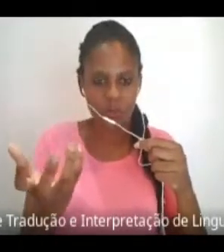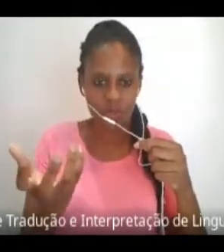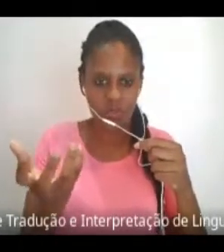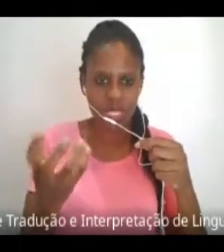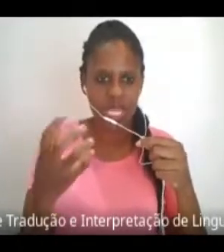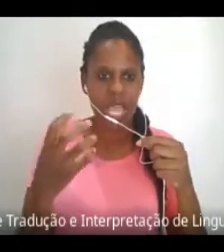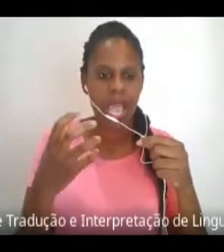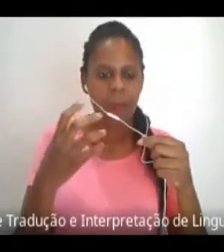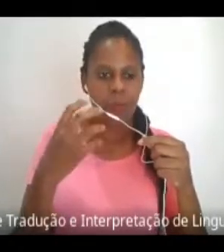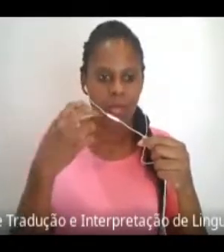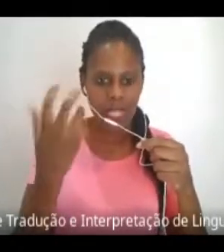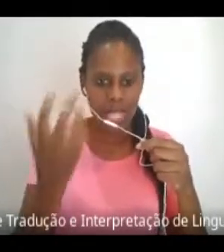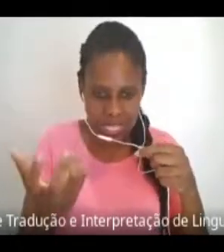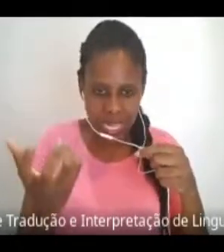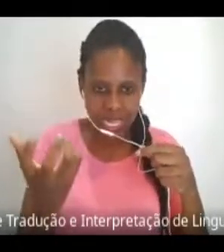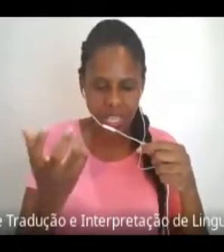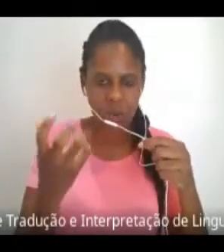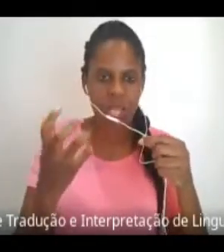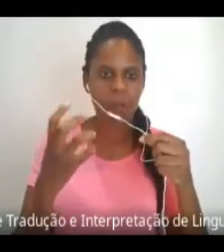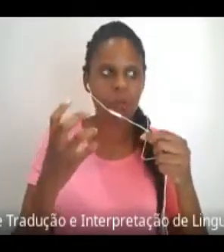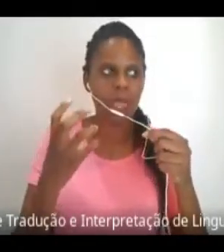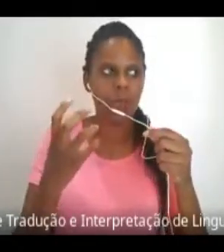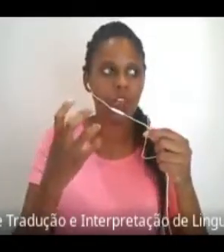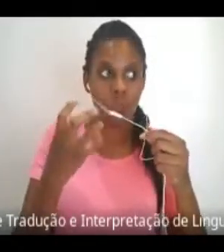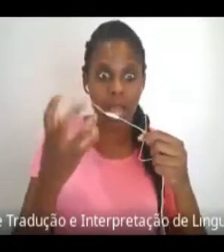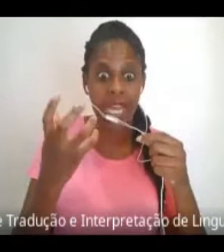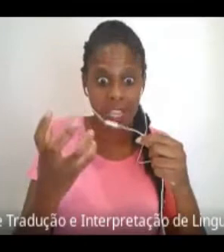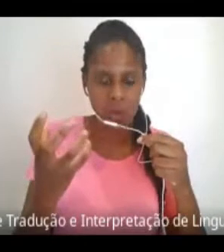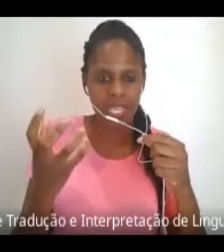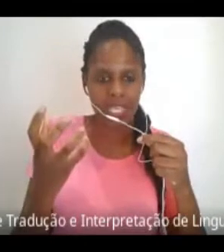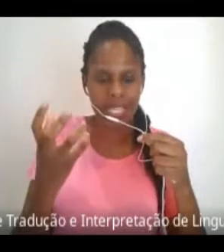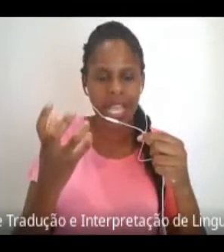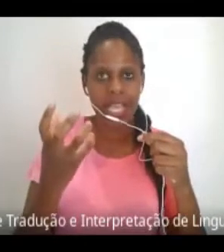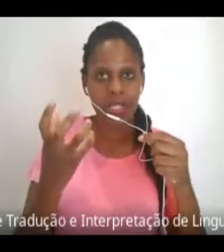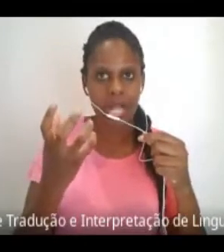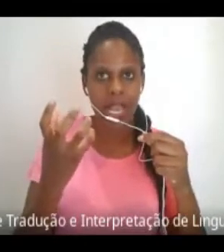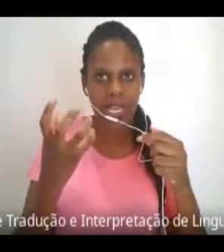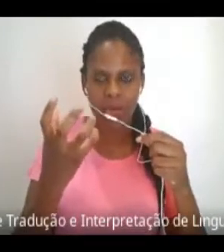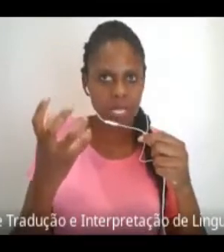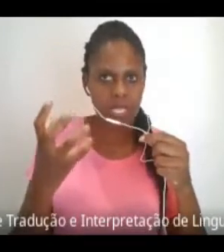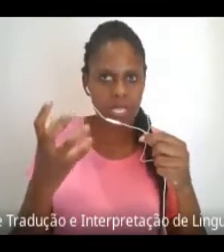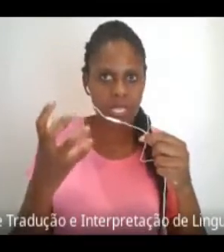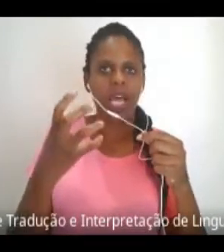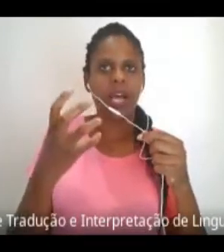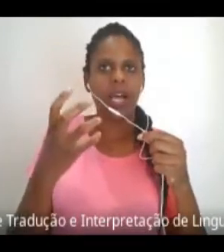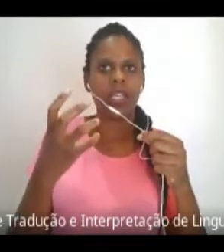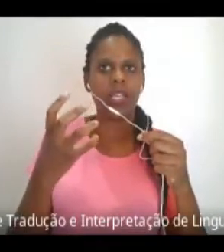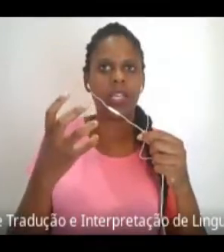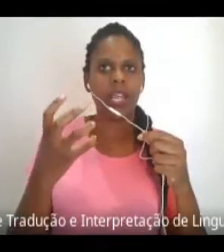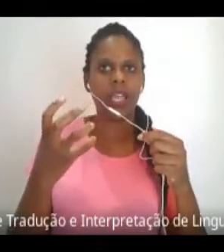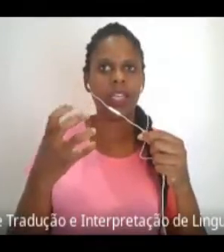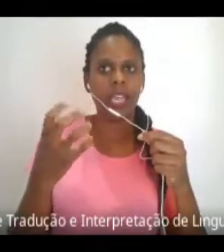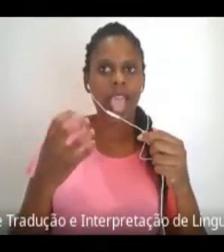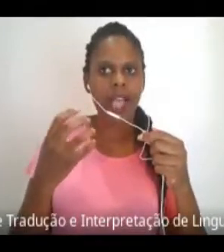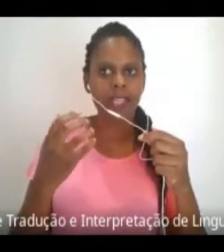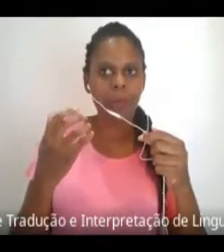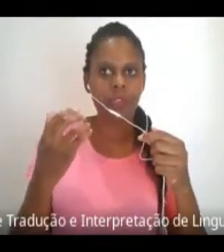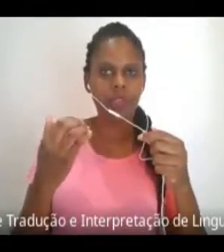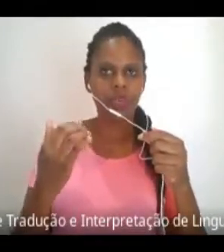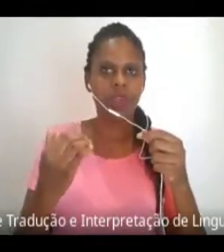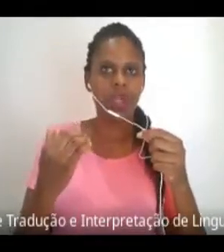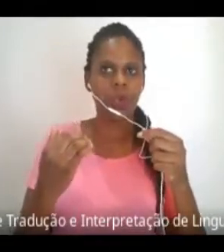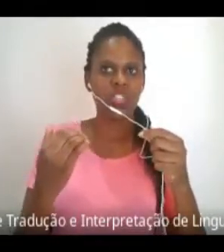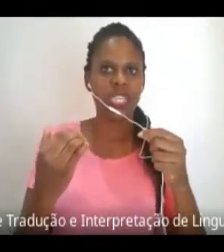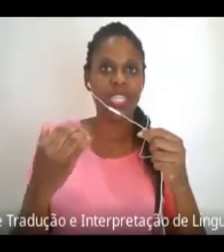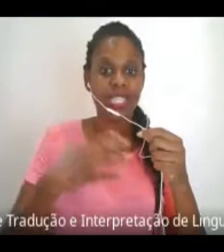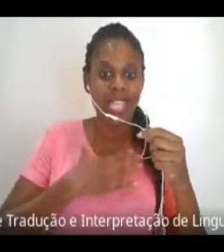essa pessoa surda. É por meio dessa língua, é por meio de uma língua da Libras, que essa